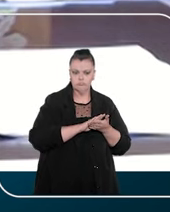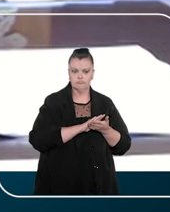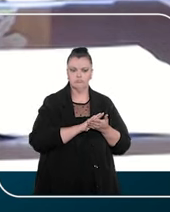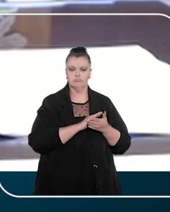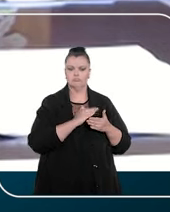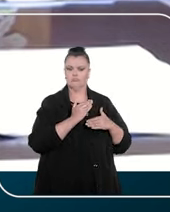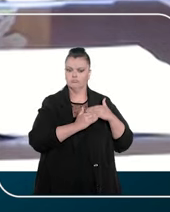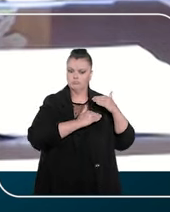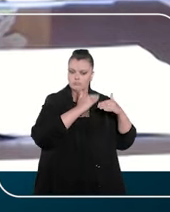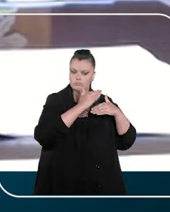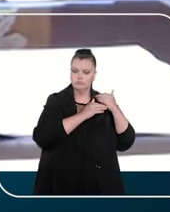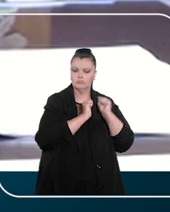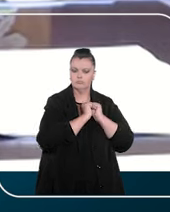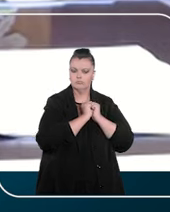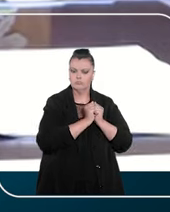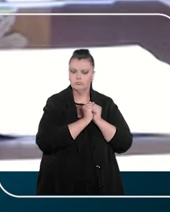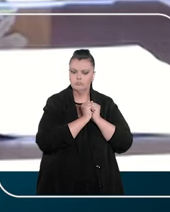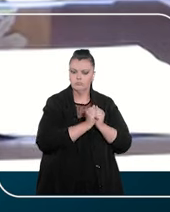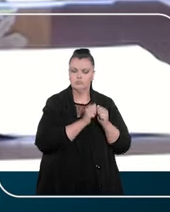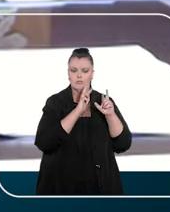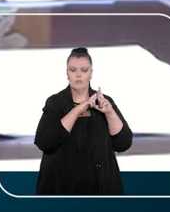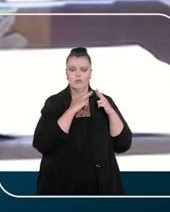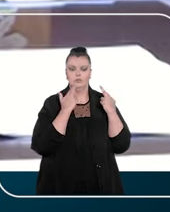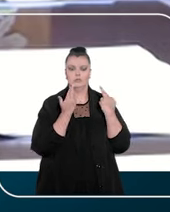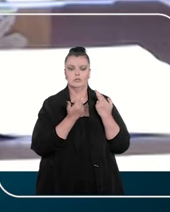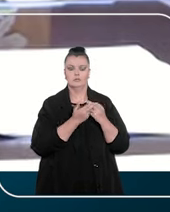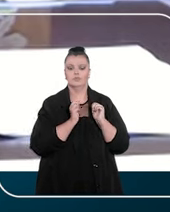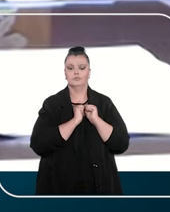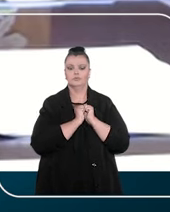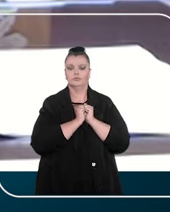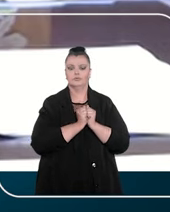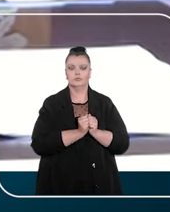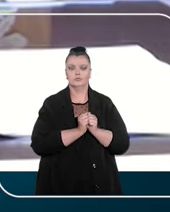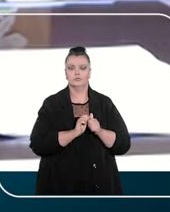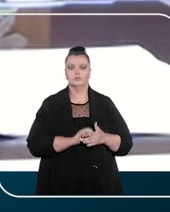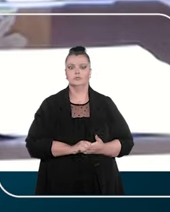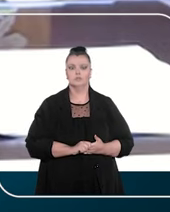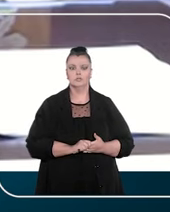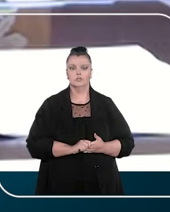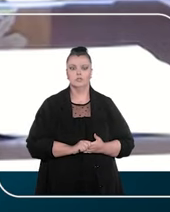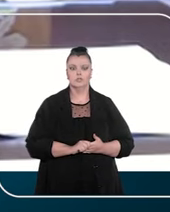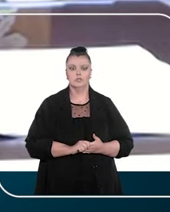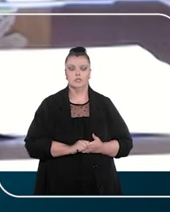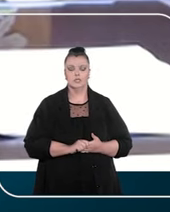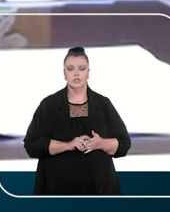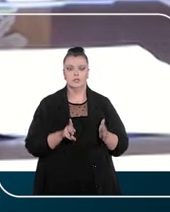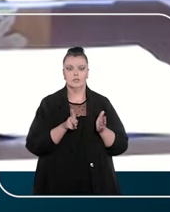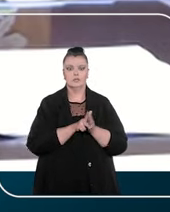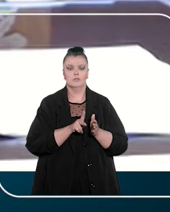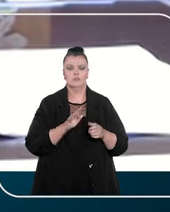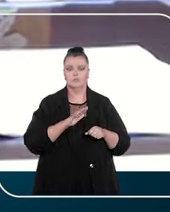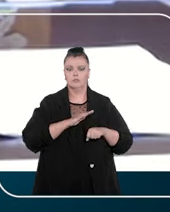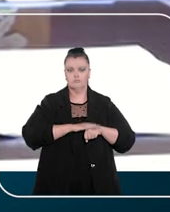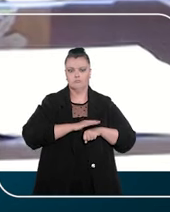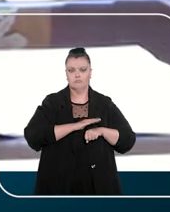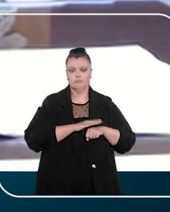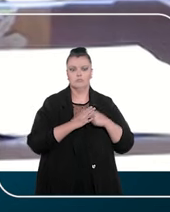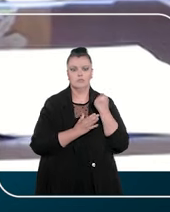com eles, fazendo reuniões junto com eles, justamente para que esta questão da segurança,